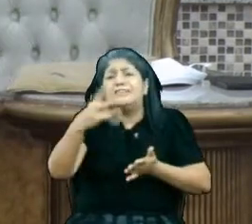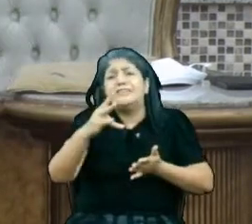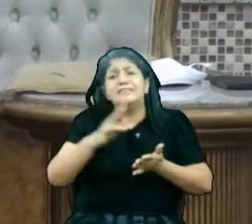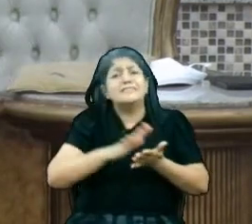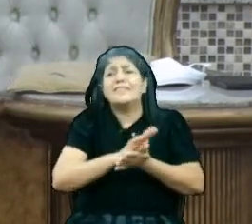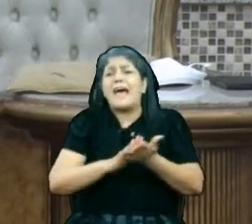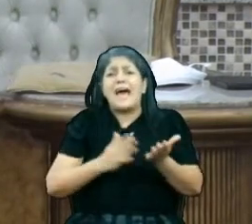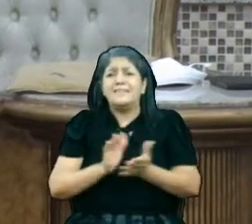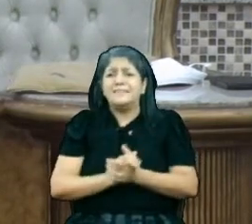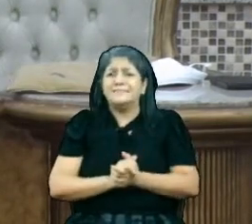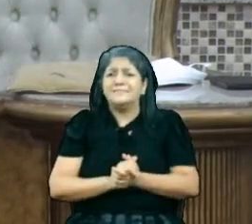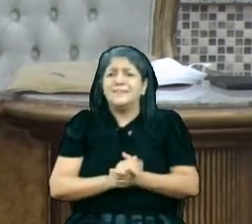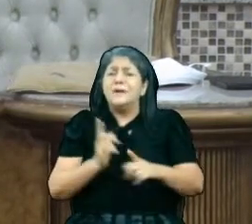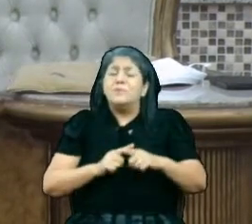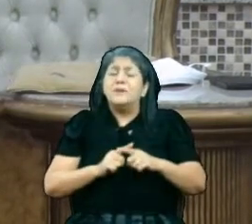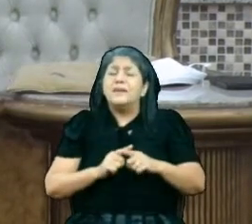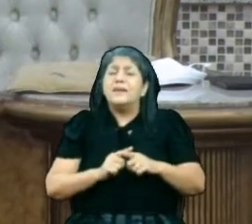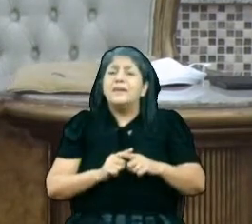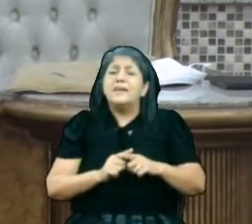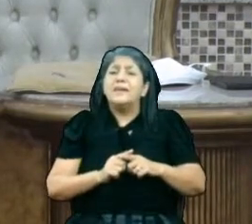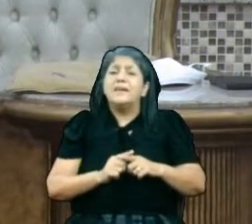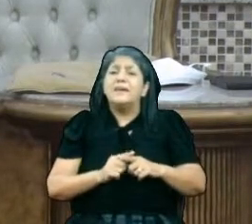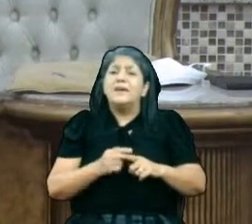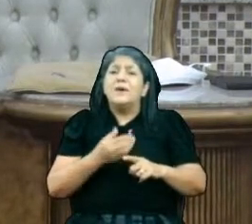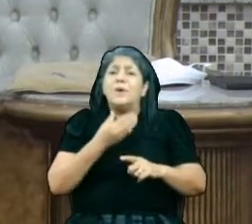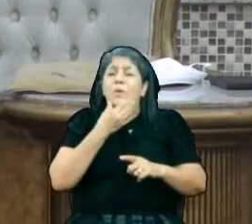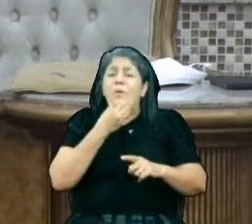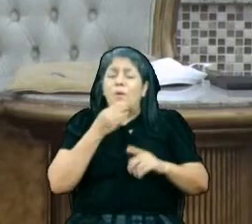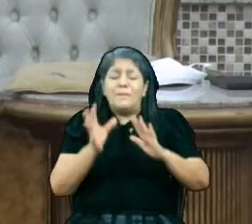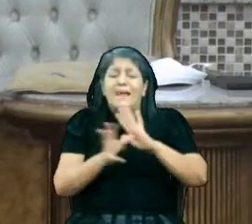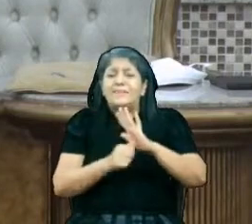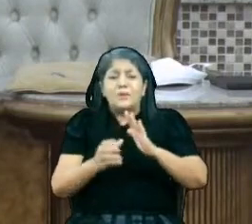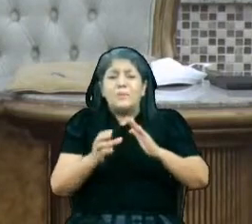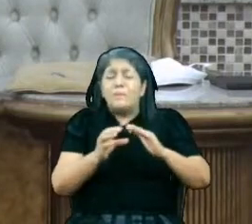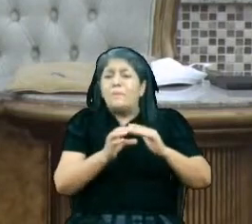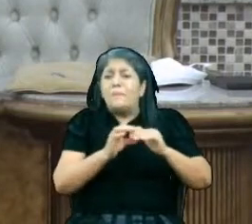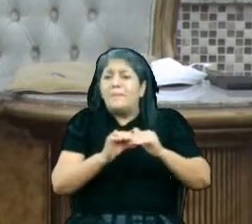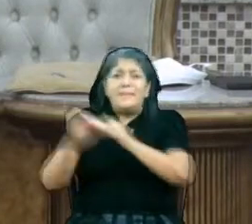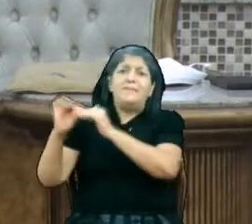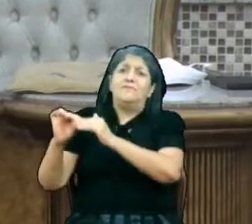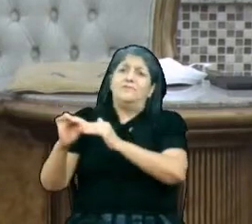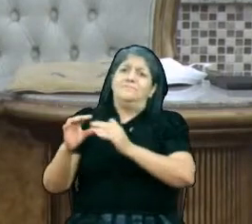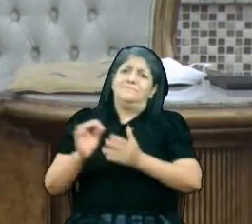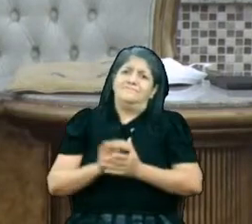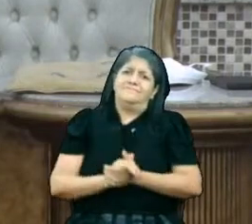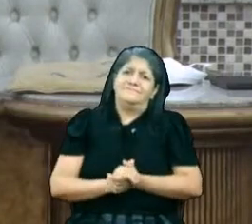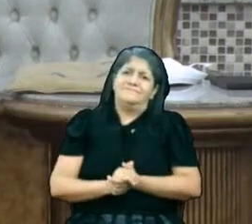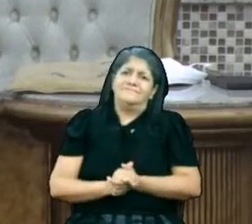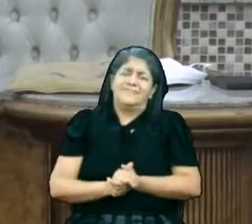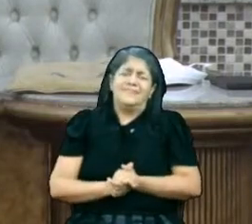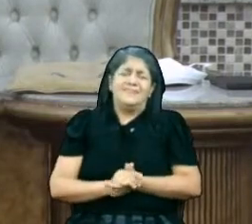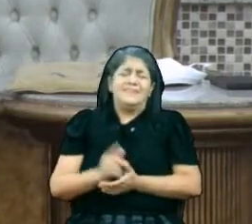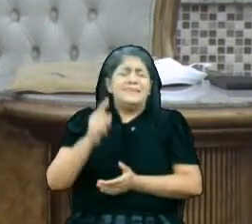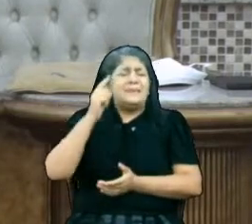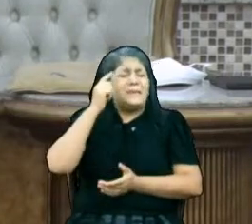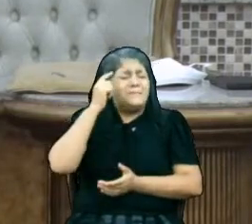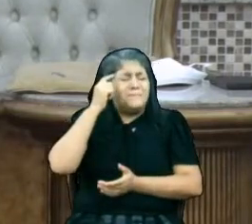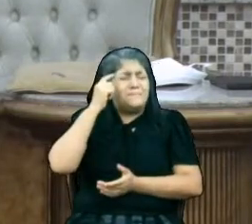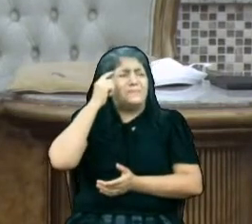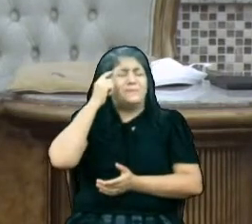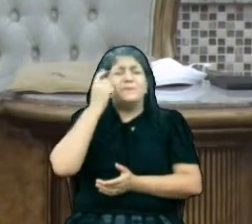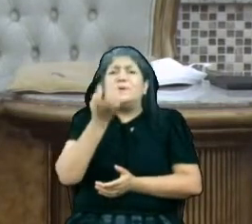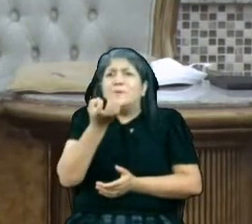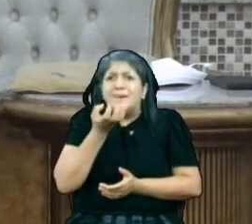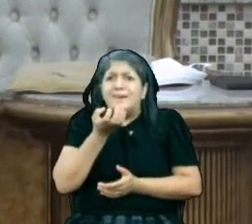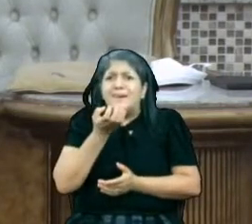novo aliança de casamento aquilo aquilo eu fiquei incomodado eu não lembro eu não quero fazer outra aliança eu criei a minha